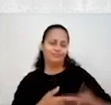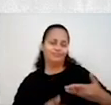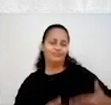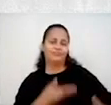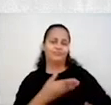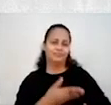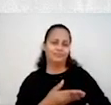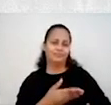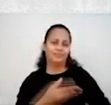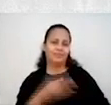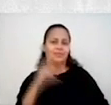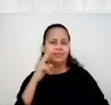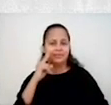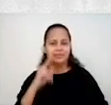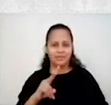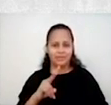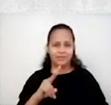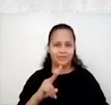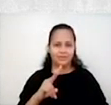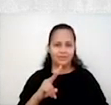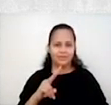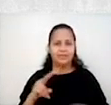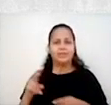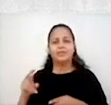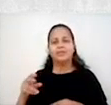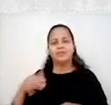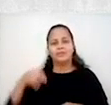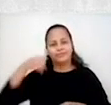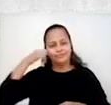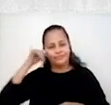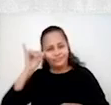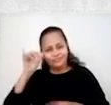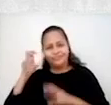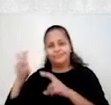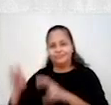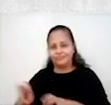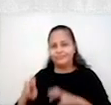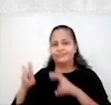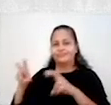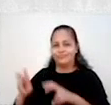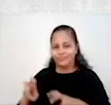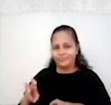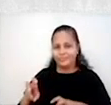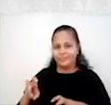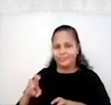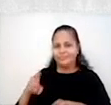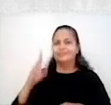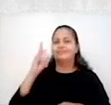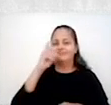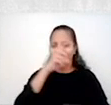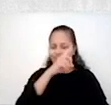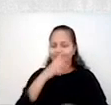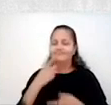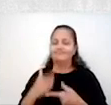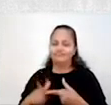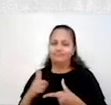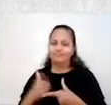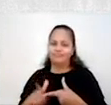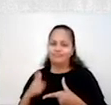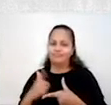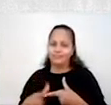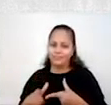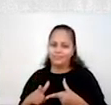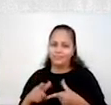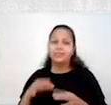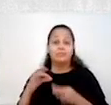beneficiada. Vocês viram que no campo, os sertanejos enfrentaram muitos problemas e se